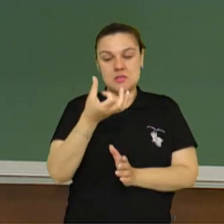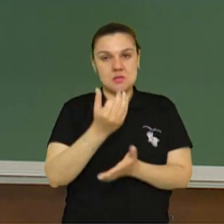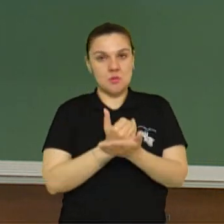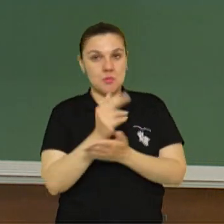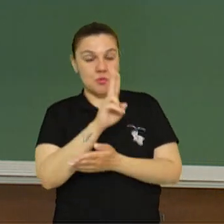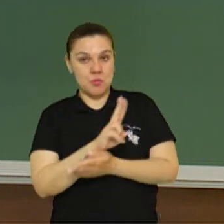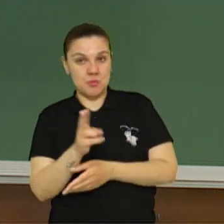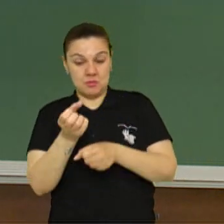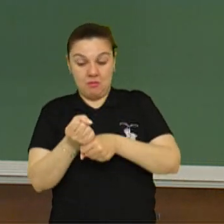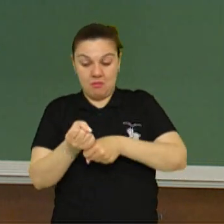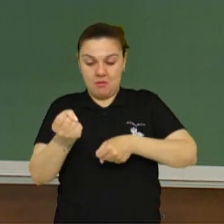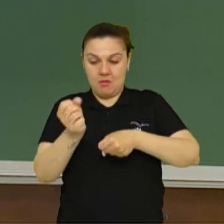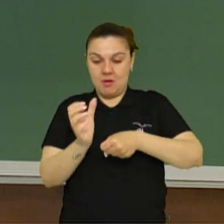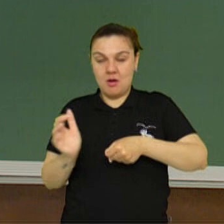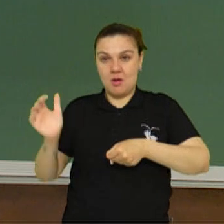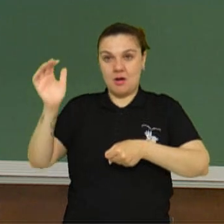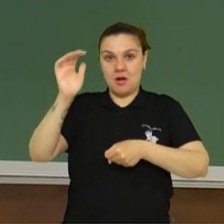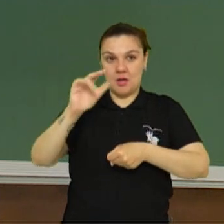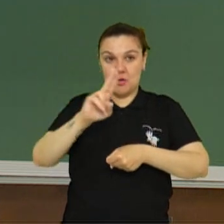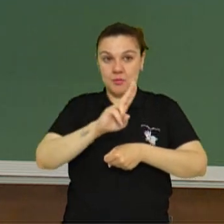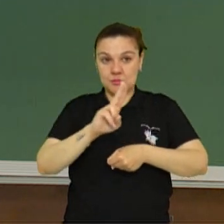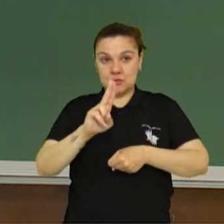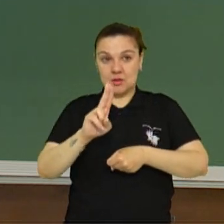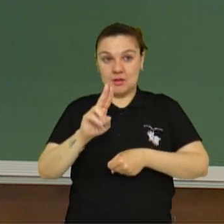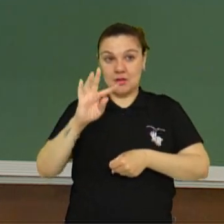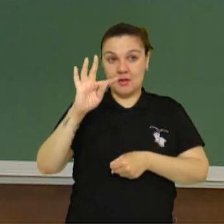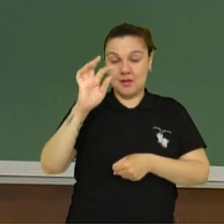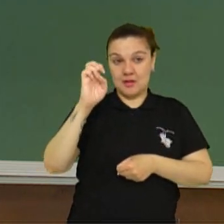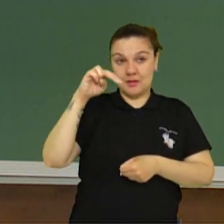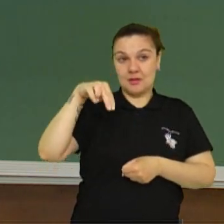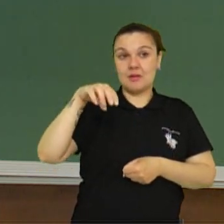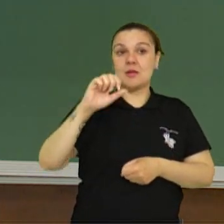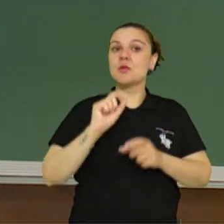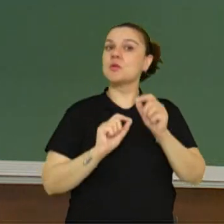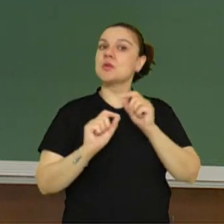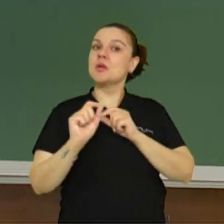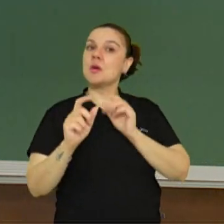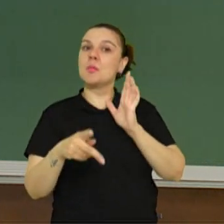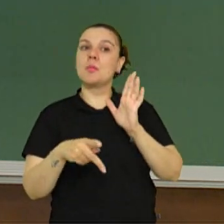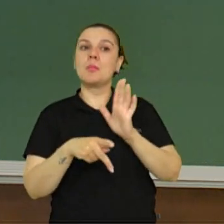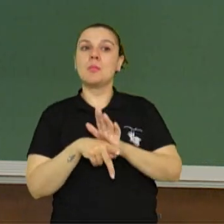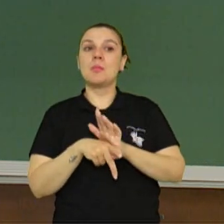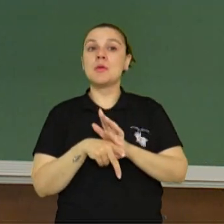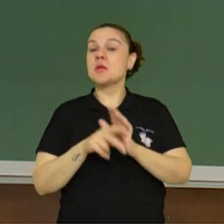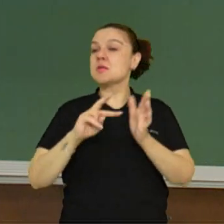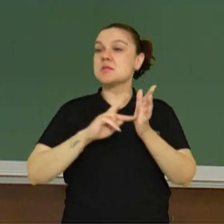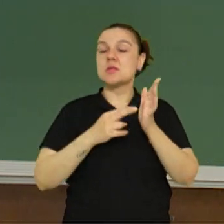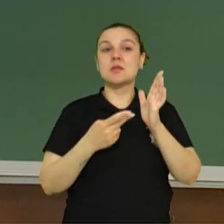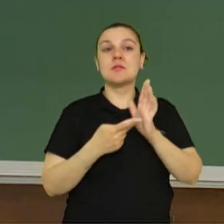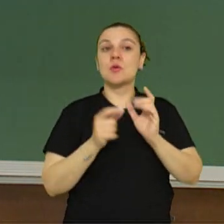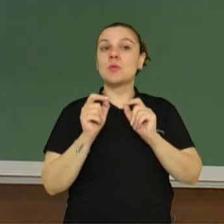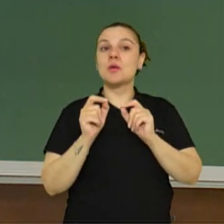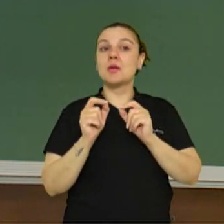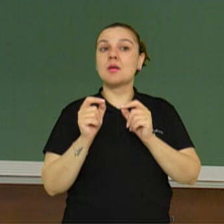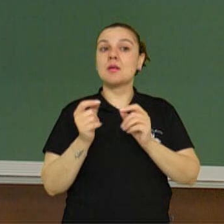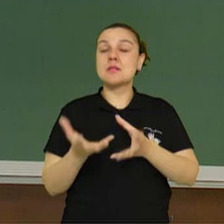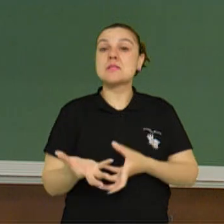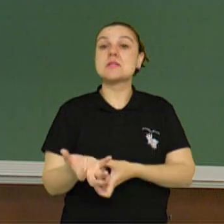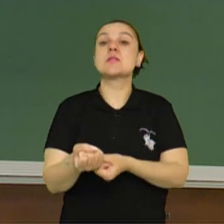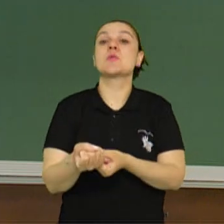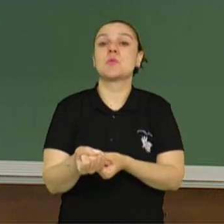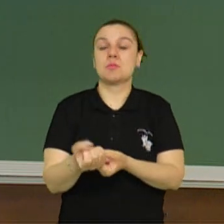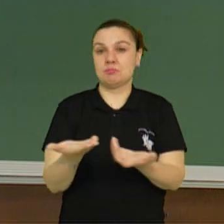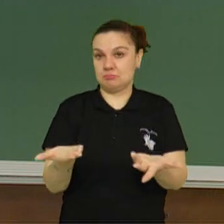usar a raquete e o jogo passou a ser chamado de tênis. Acredita-se, uma das teorias é que vem do francês tenez, que significa segure